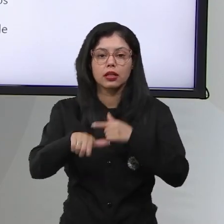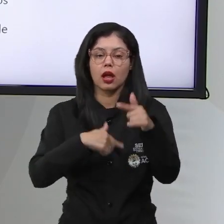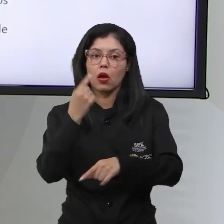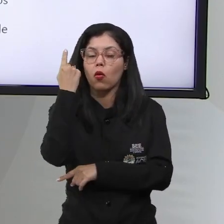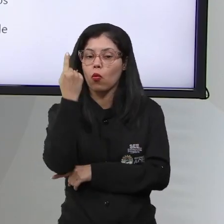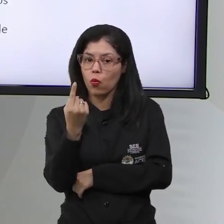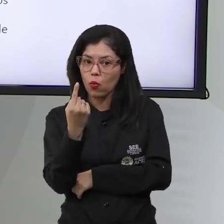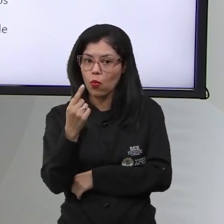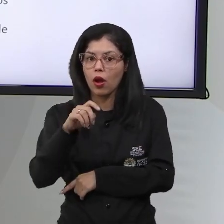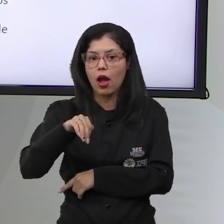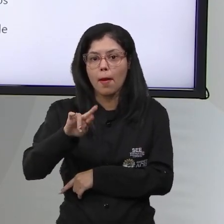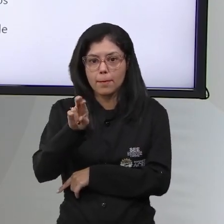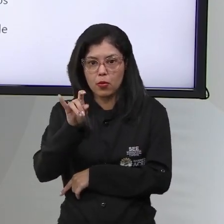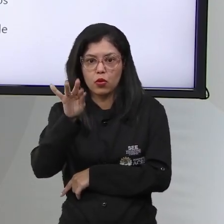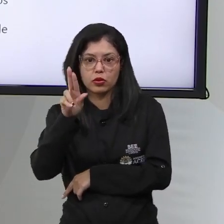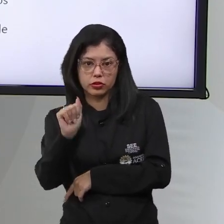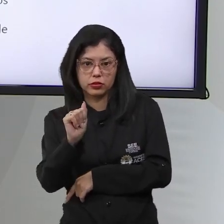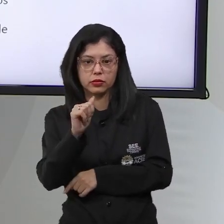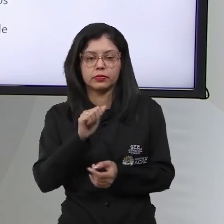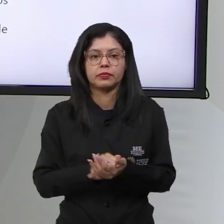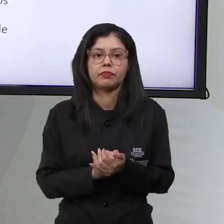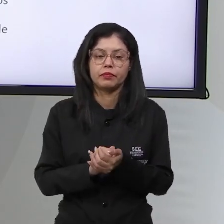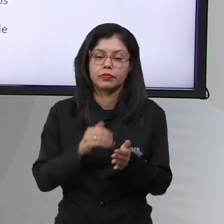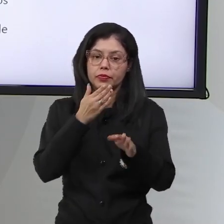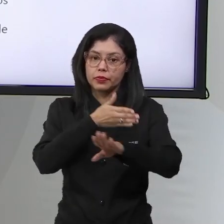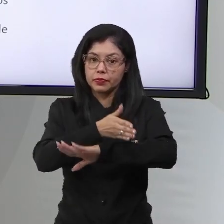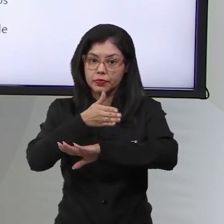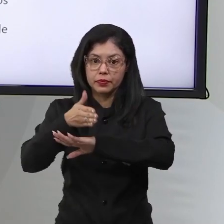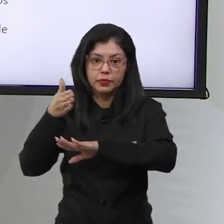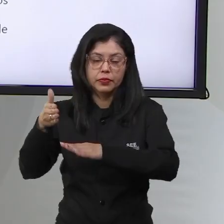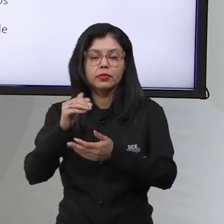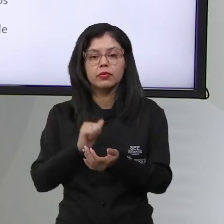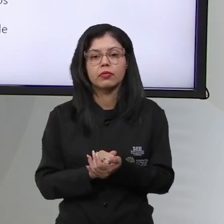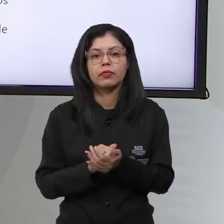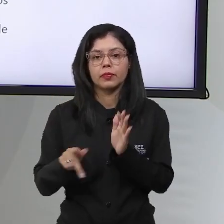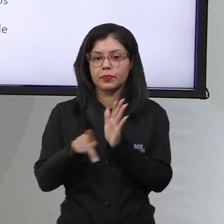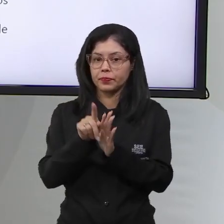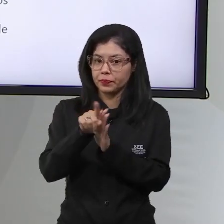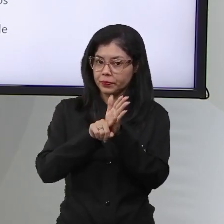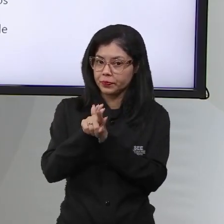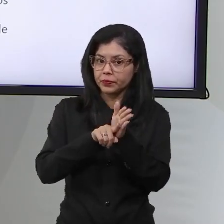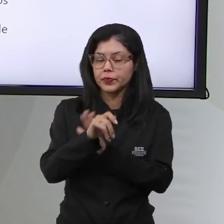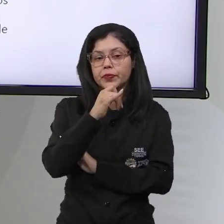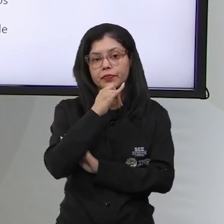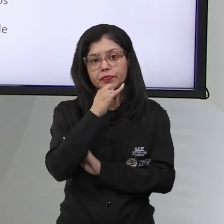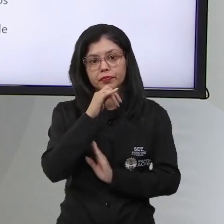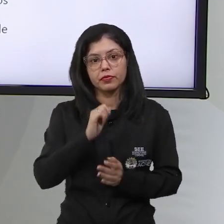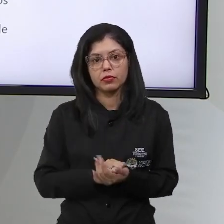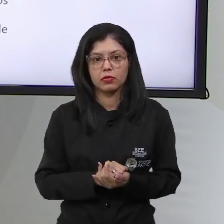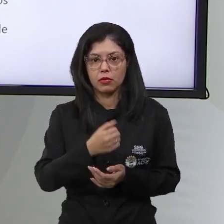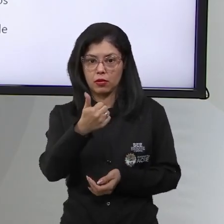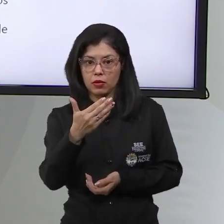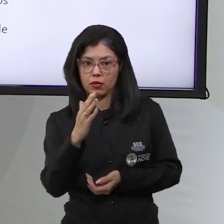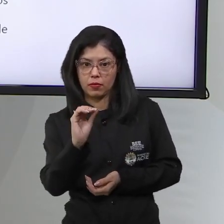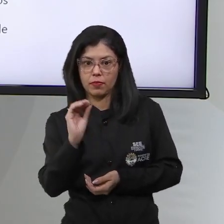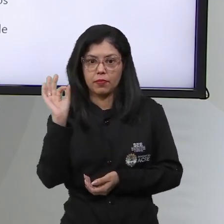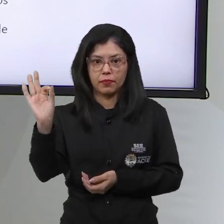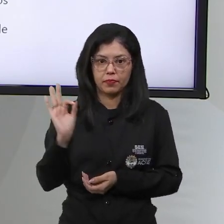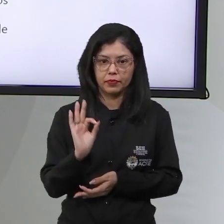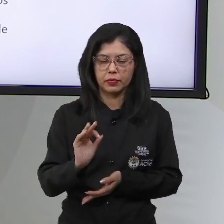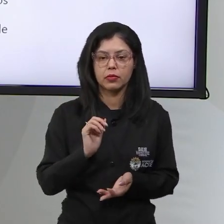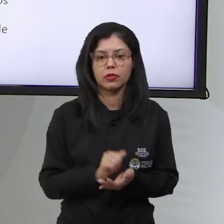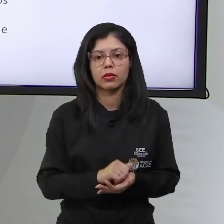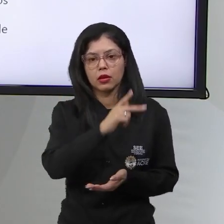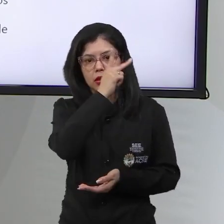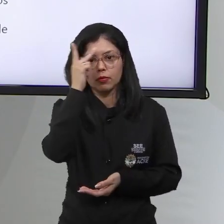uma amostra, ou seja, será visitado e participará da pesquisa, por exemplo, 10%